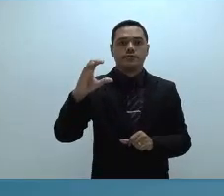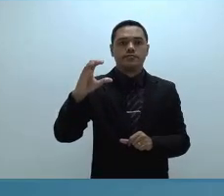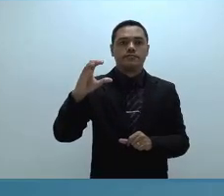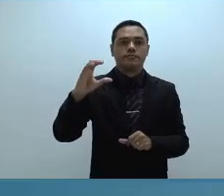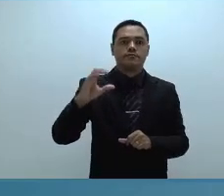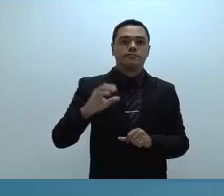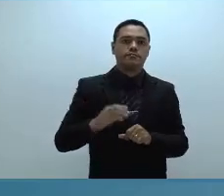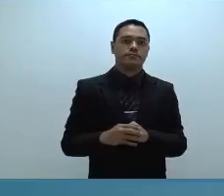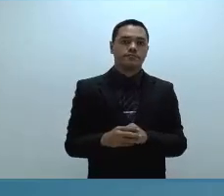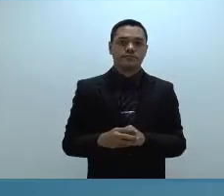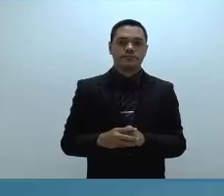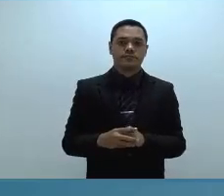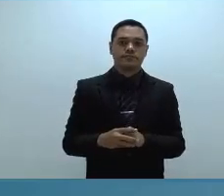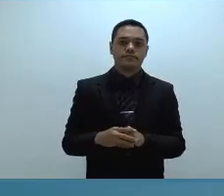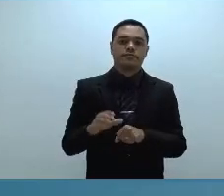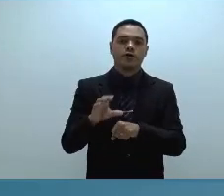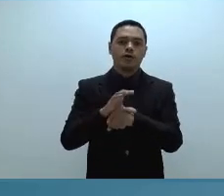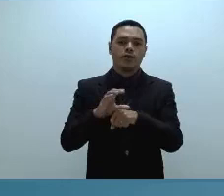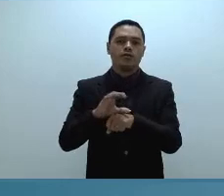de 88.